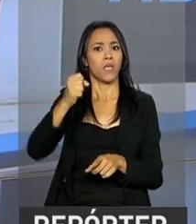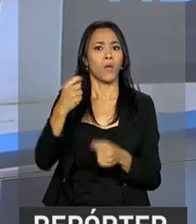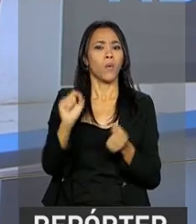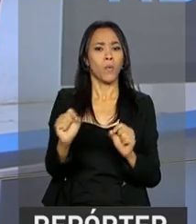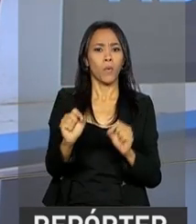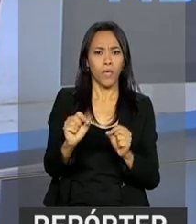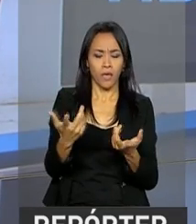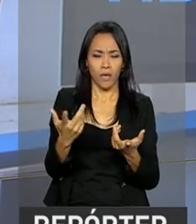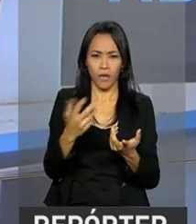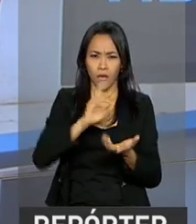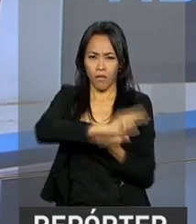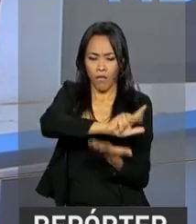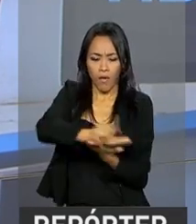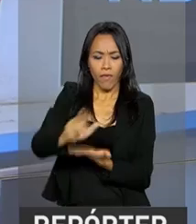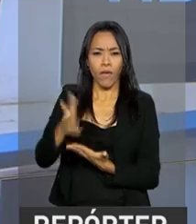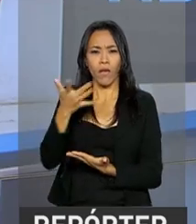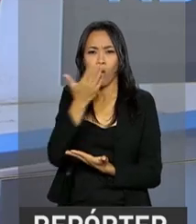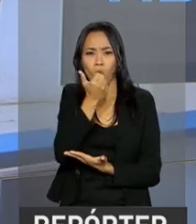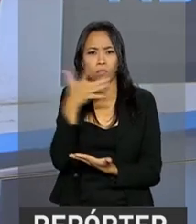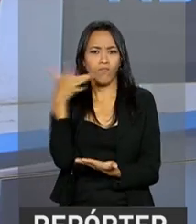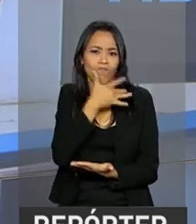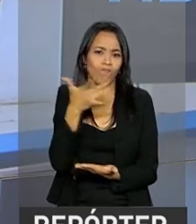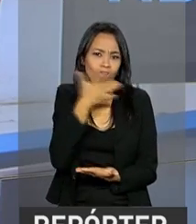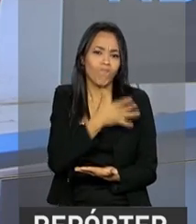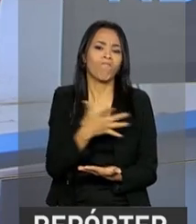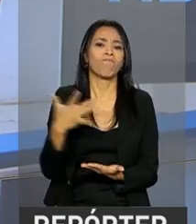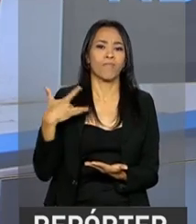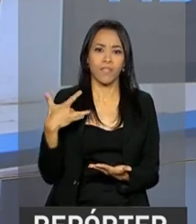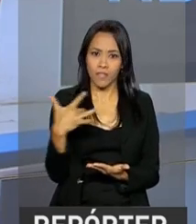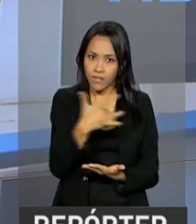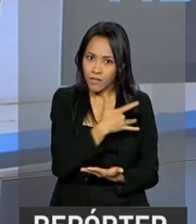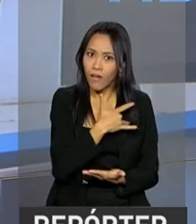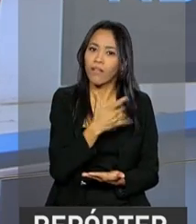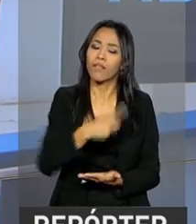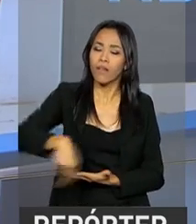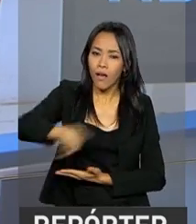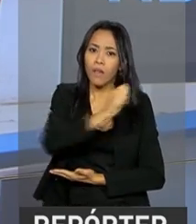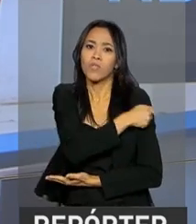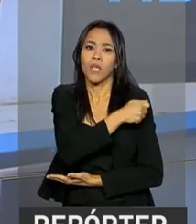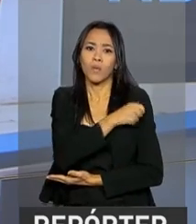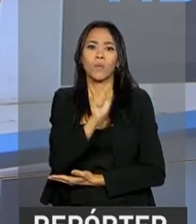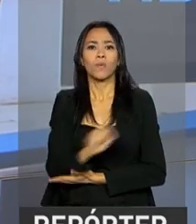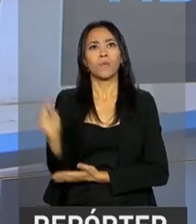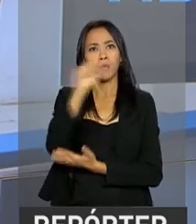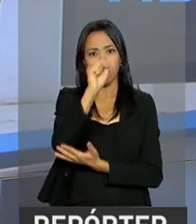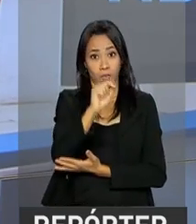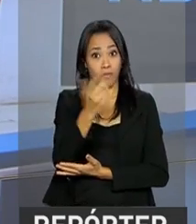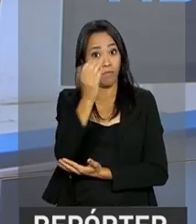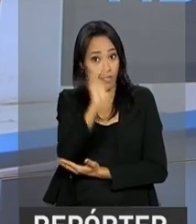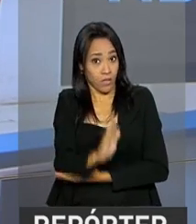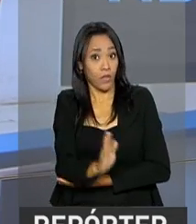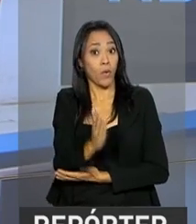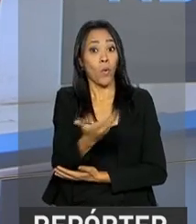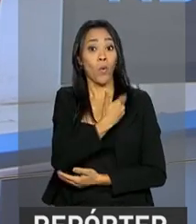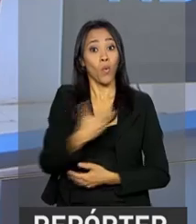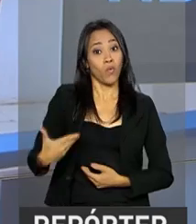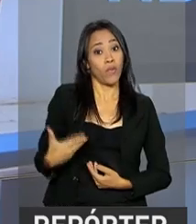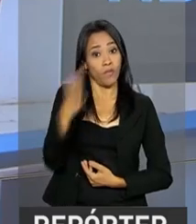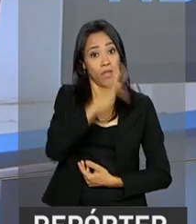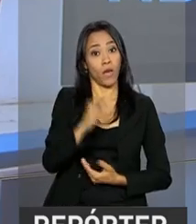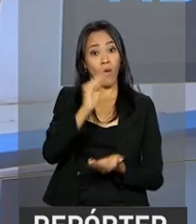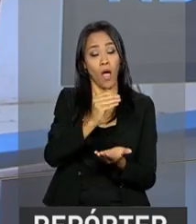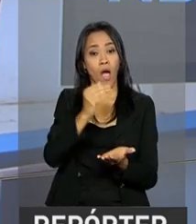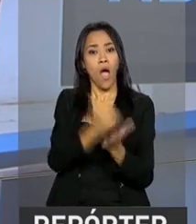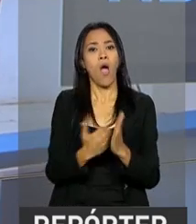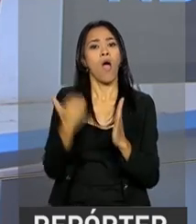mais refeições gostosas como essa e também saudáveis para os alunos de todo o país o governo federal aumentou o repasse de